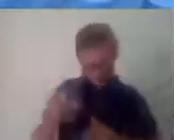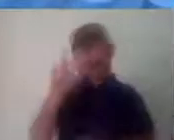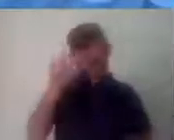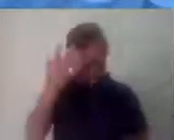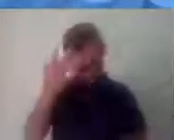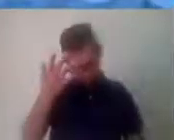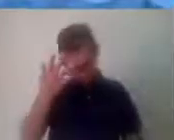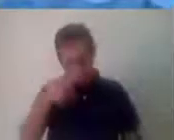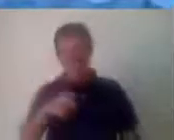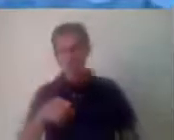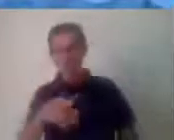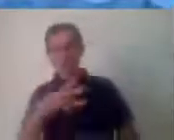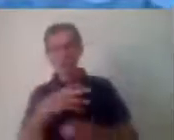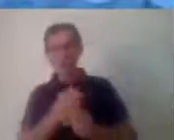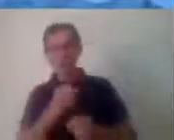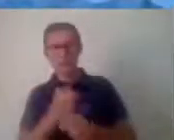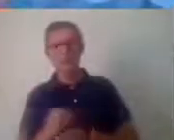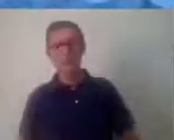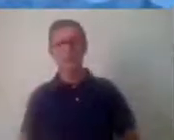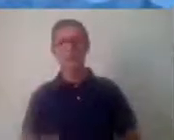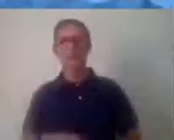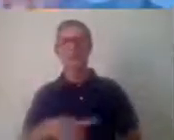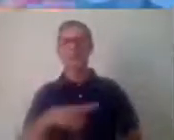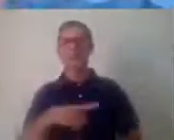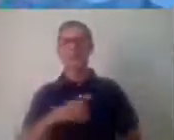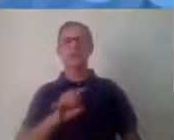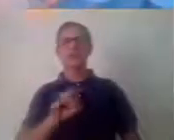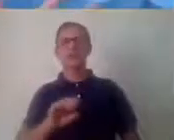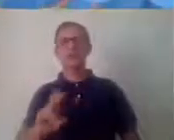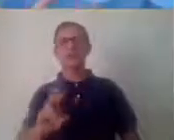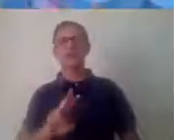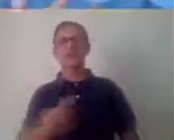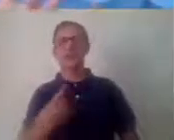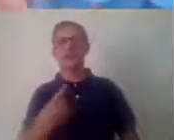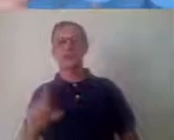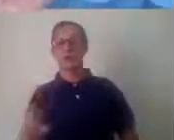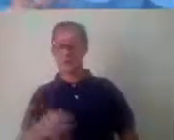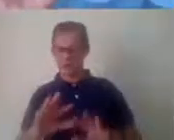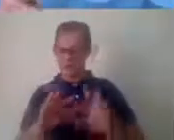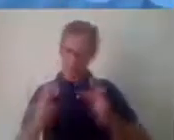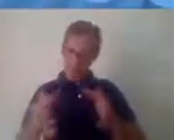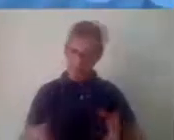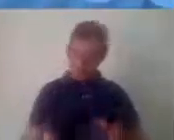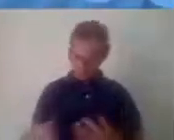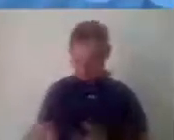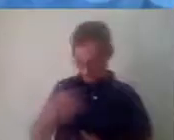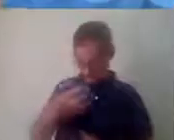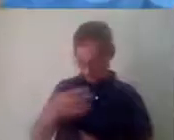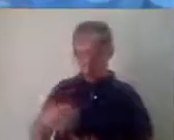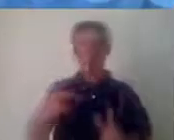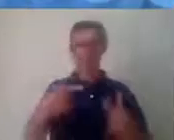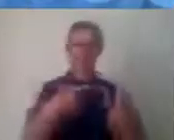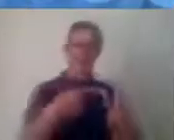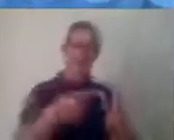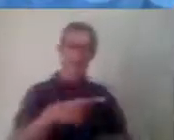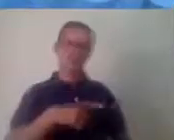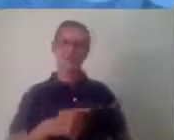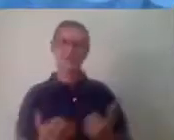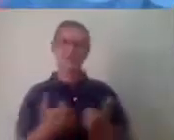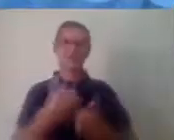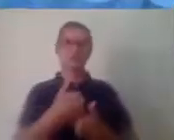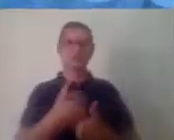mais fácil do que você calcular quando você só podia usar uma integral simples e aí aparecia a raiz, tinha que usar